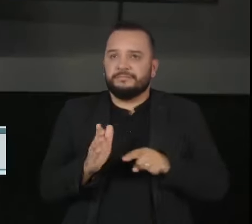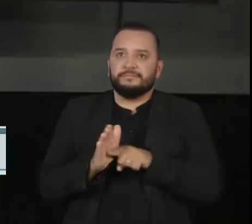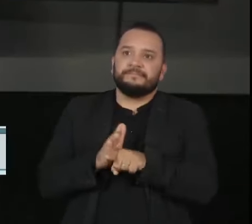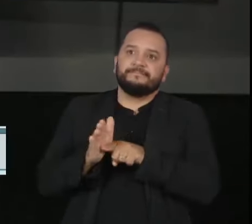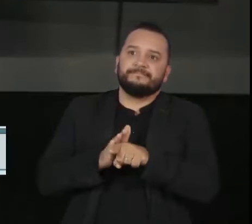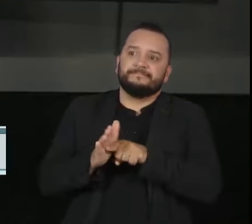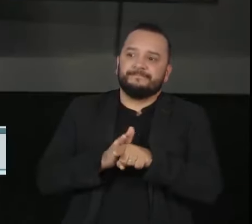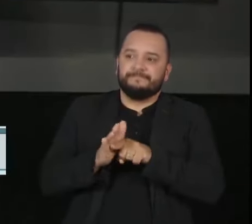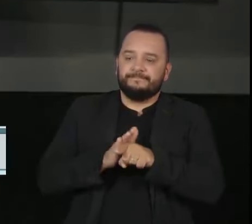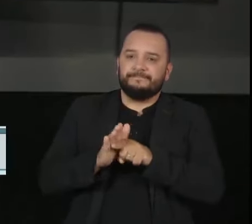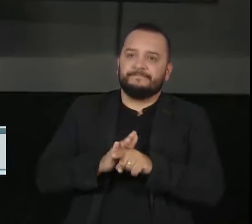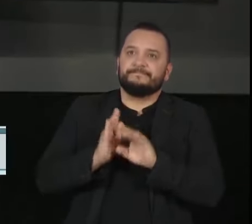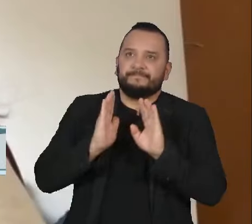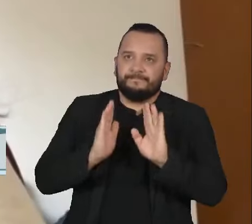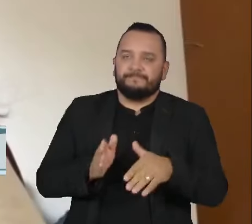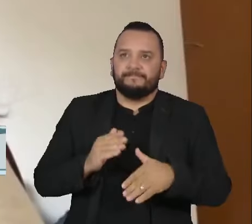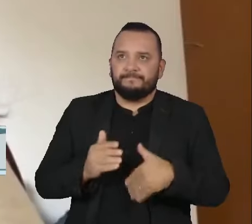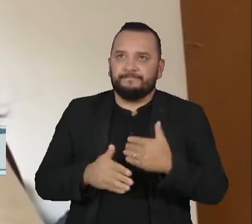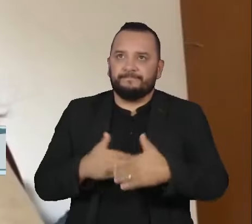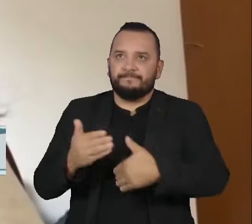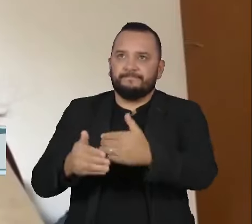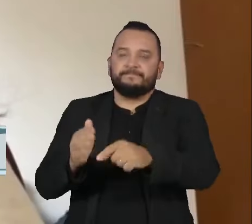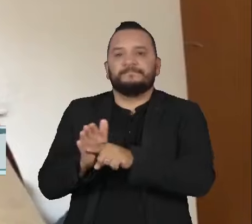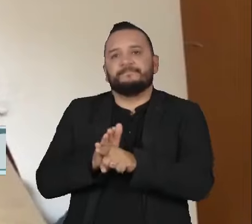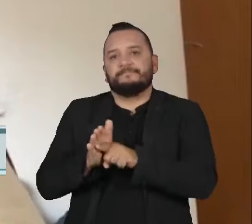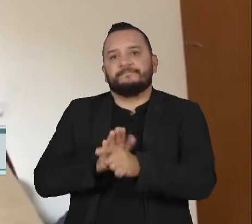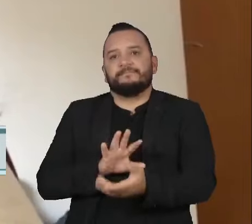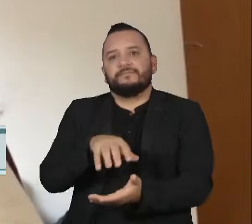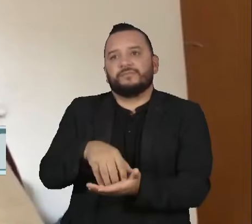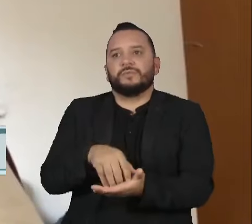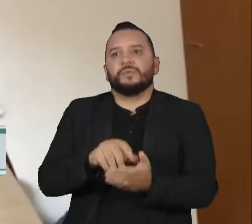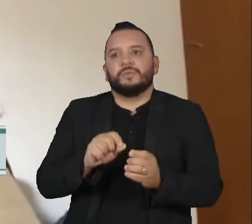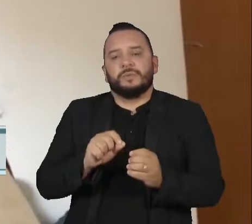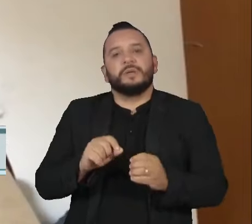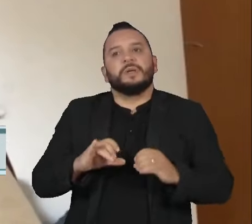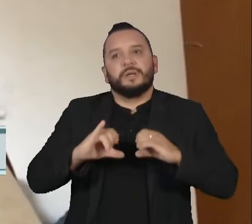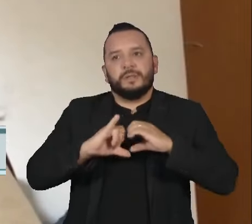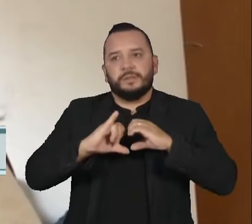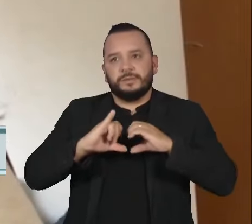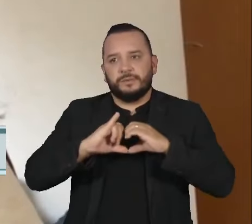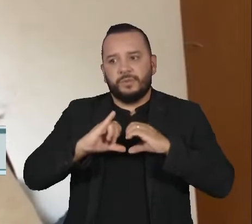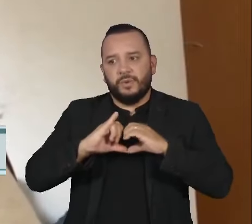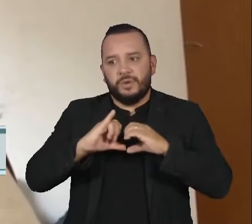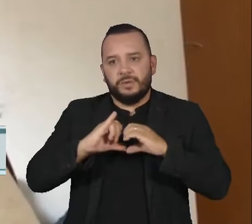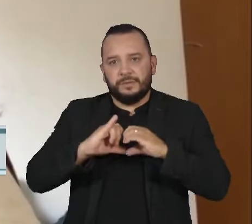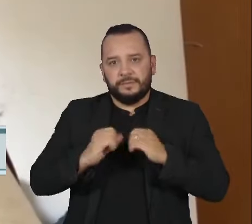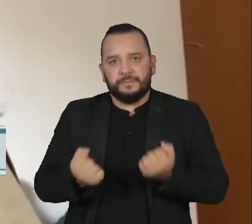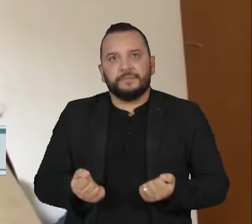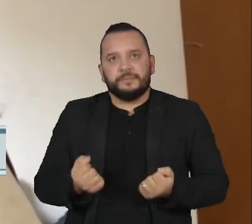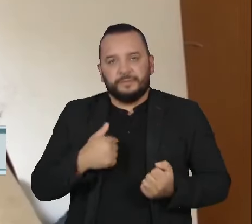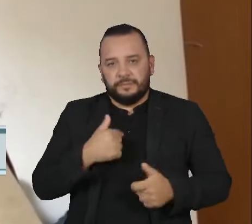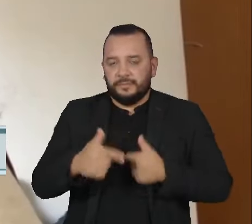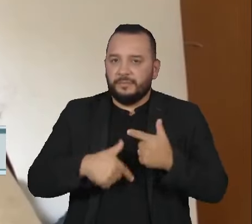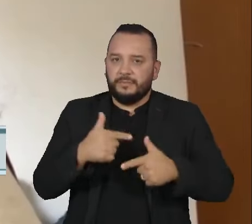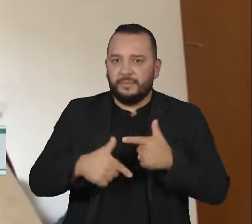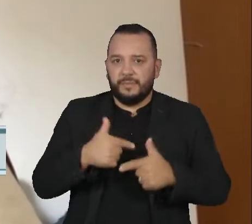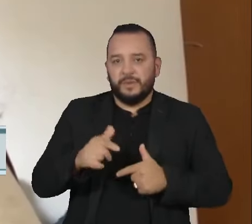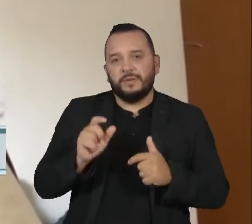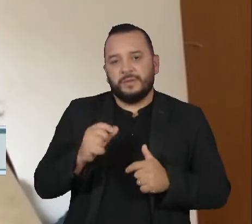está em andamento, na verdade, um estudo do Instituto do Coração, que é onde eu trabalho,